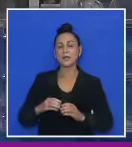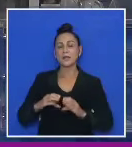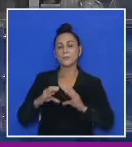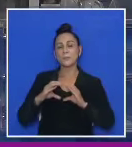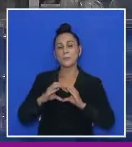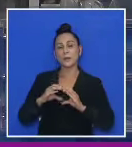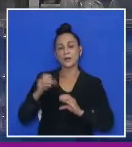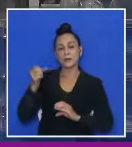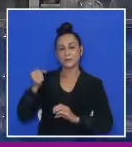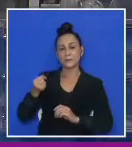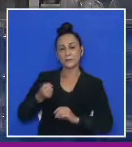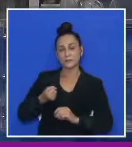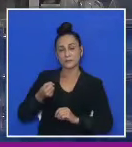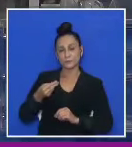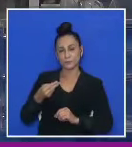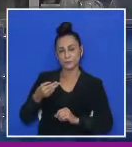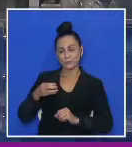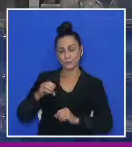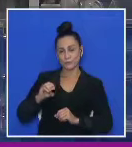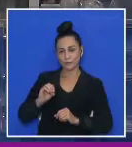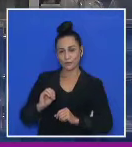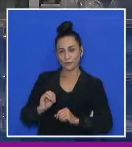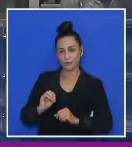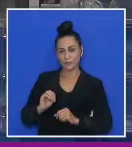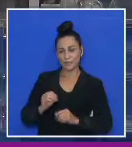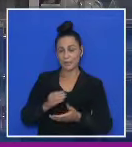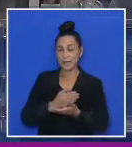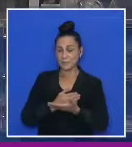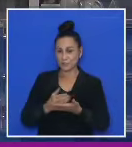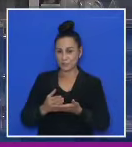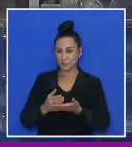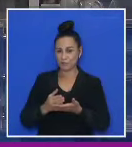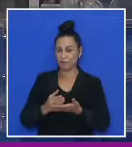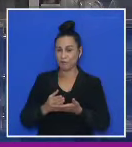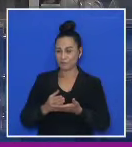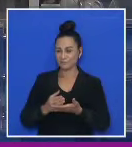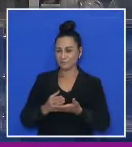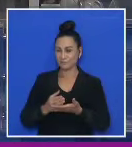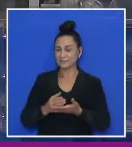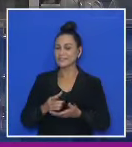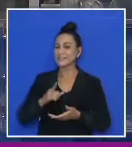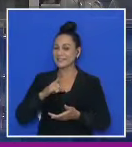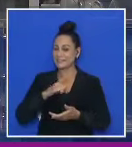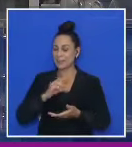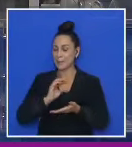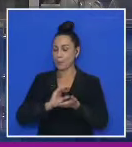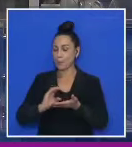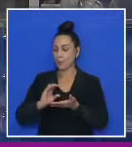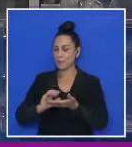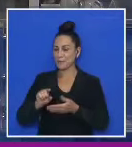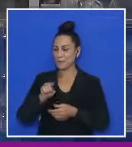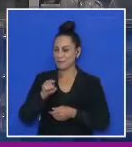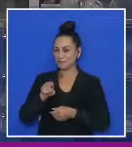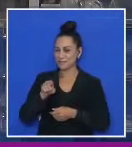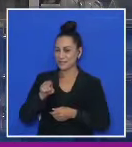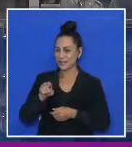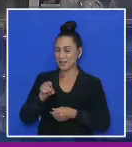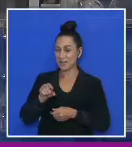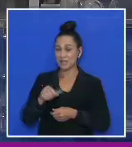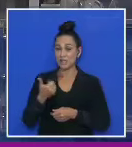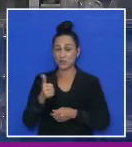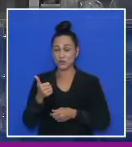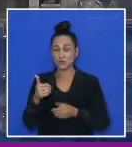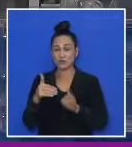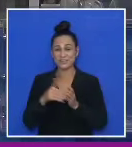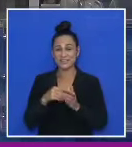Bola branca número 20. E a partir de agora, tem prêmio para você. De 11 a